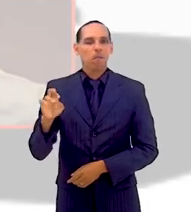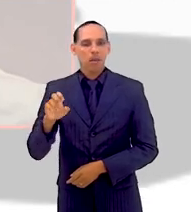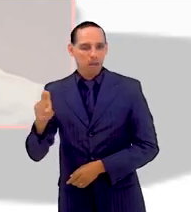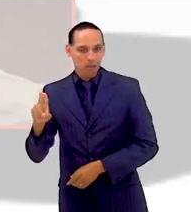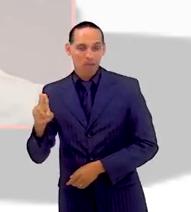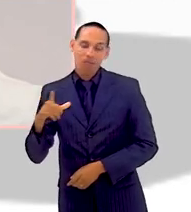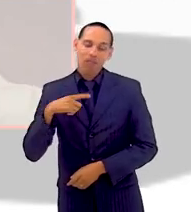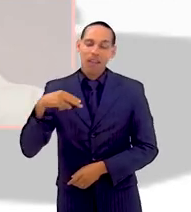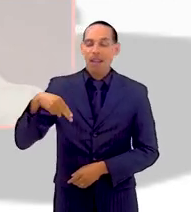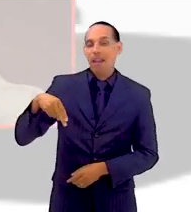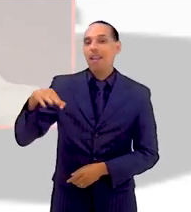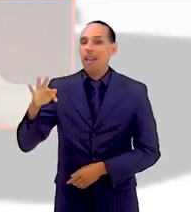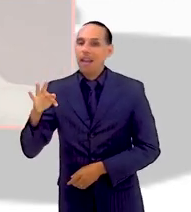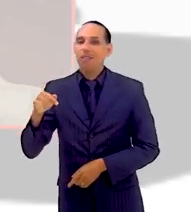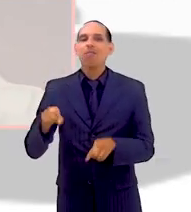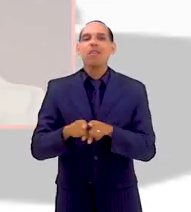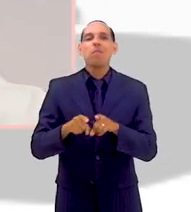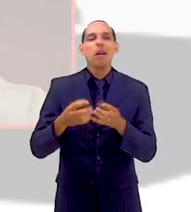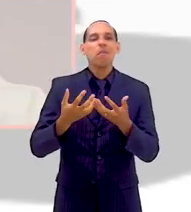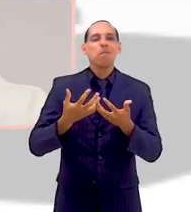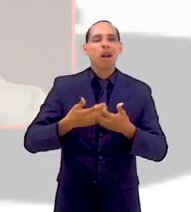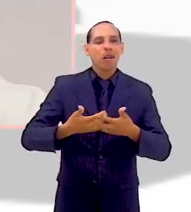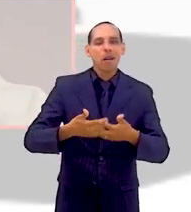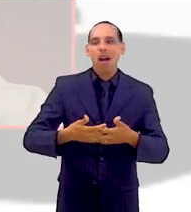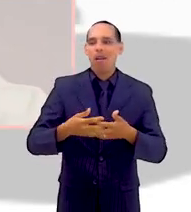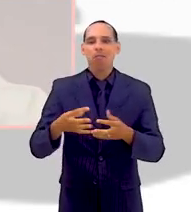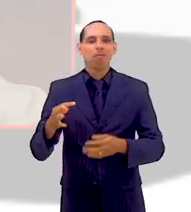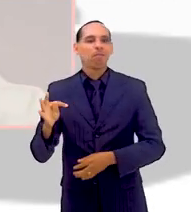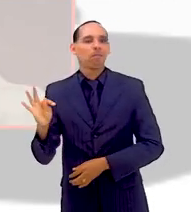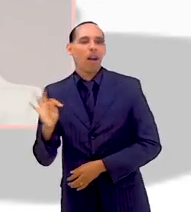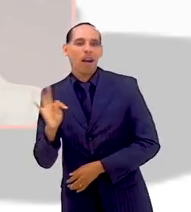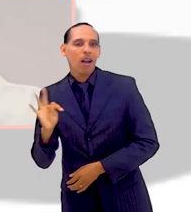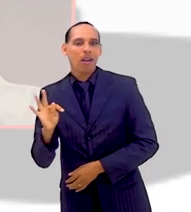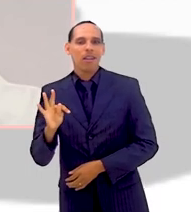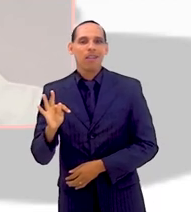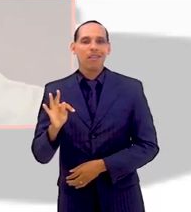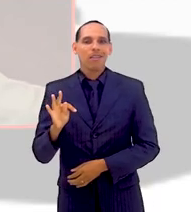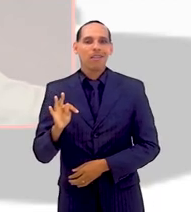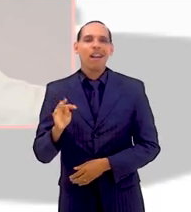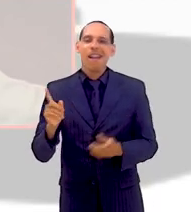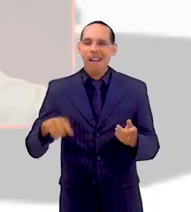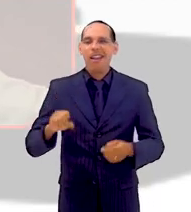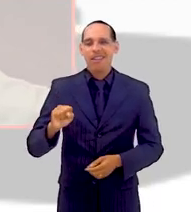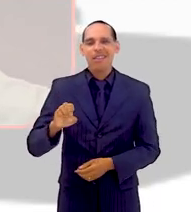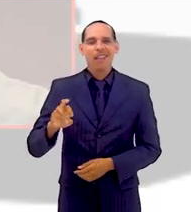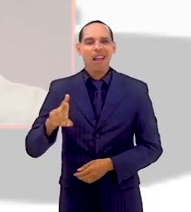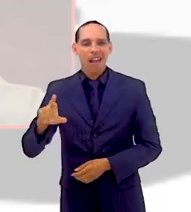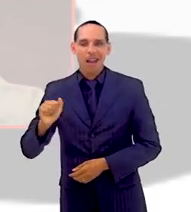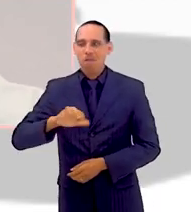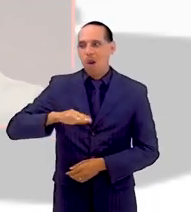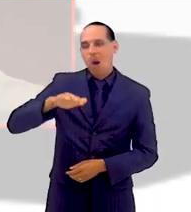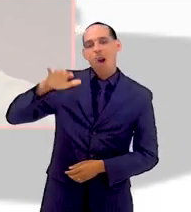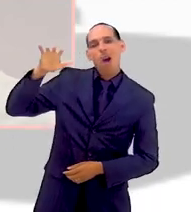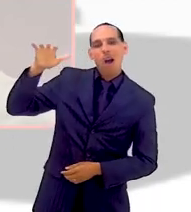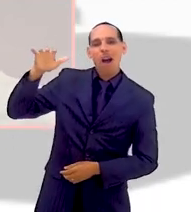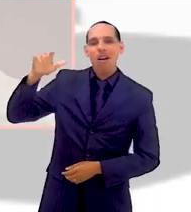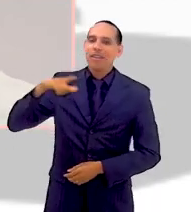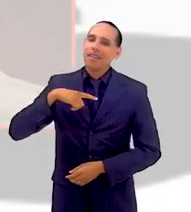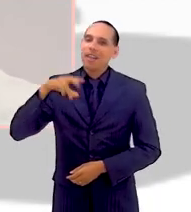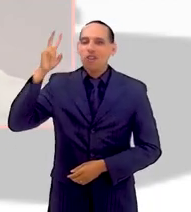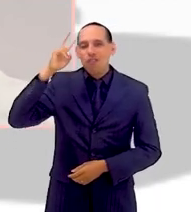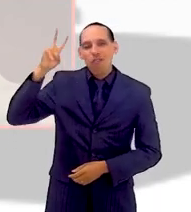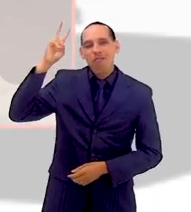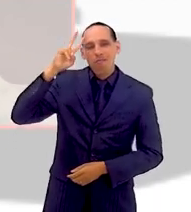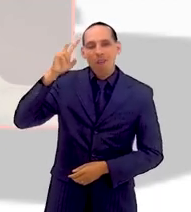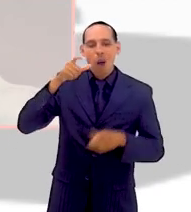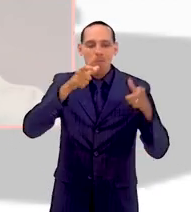Serra Fluminense, também com Petrópolis, Teresópolis, ela traz um quê de histórico em Petrópolis,